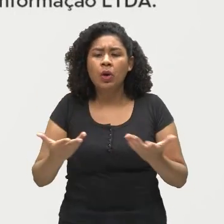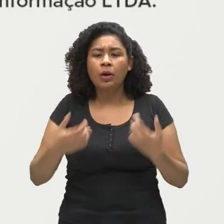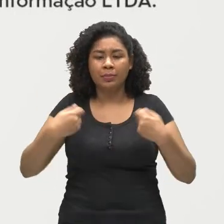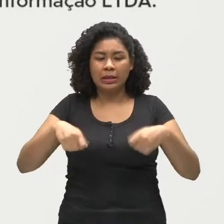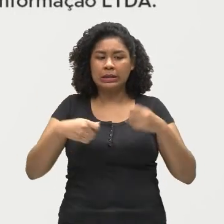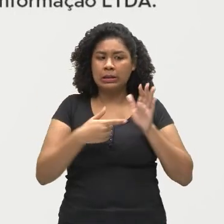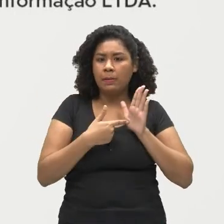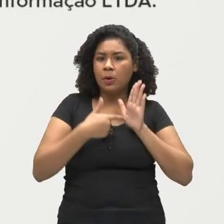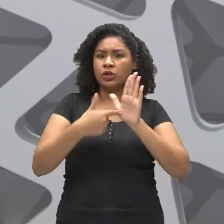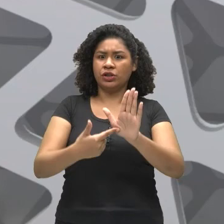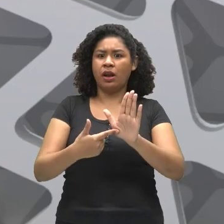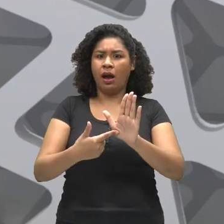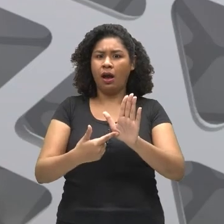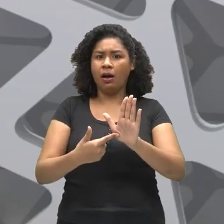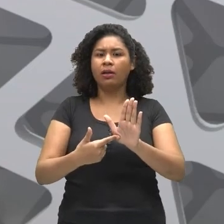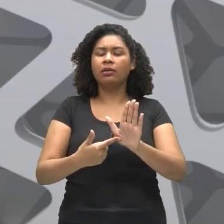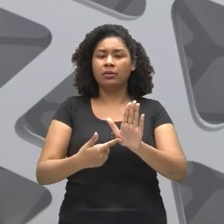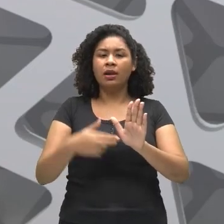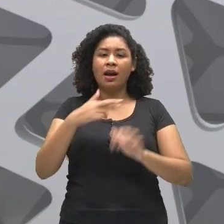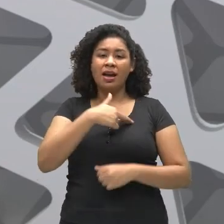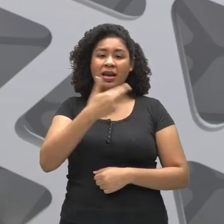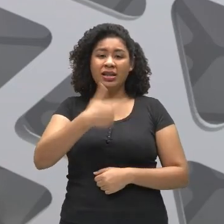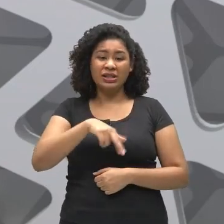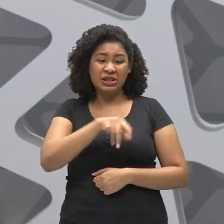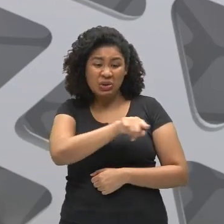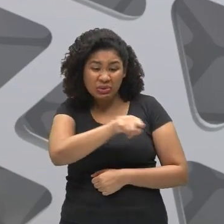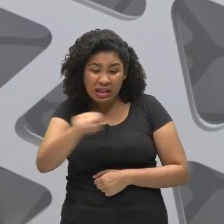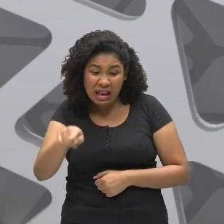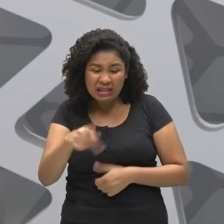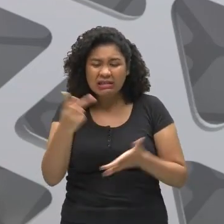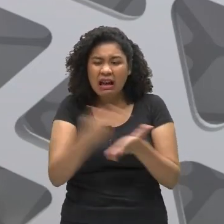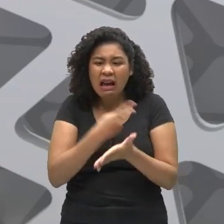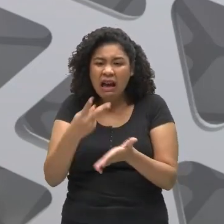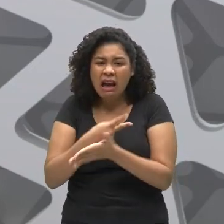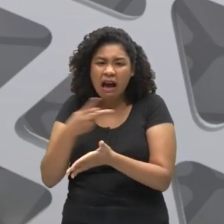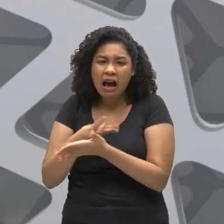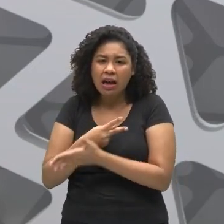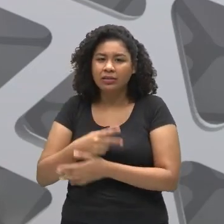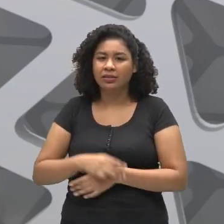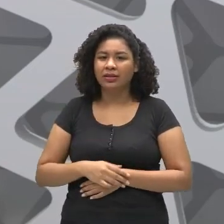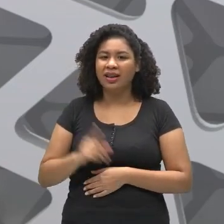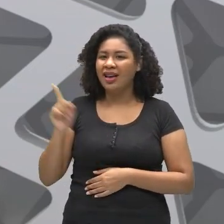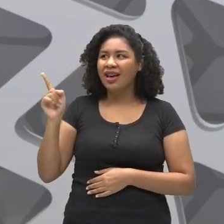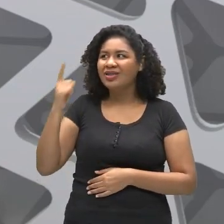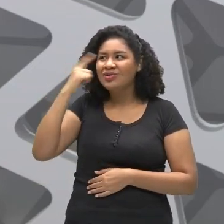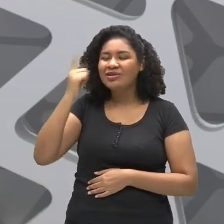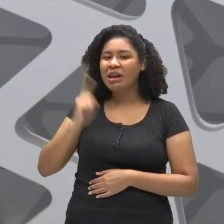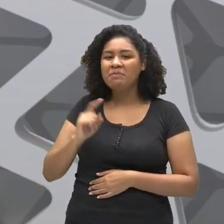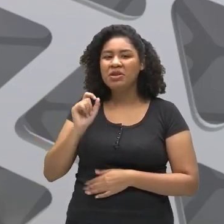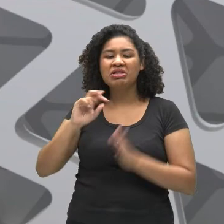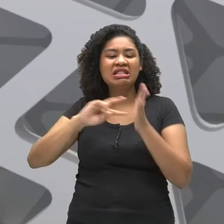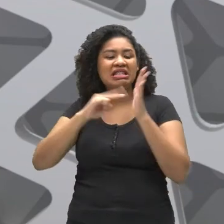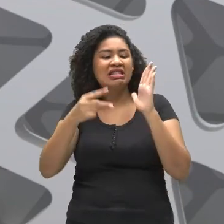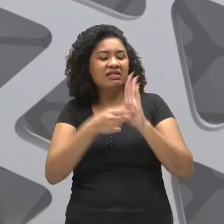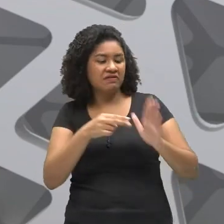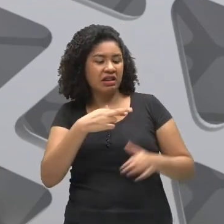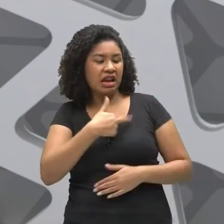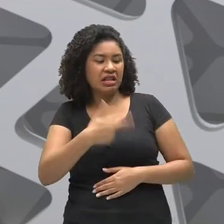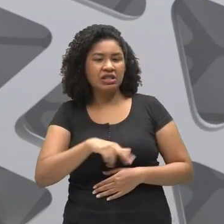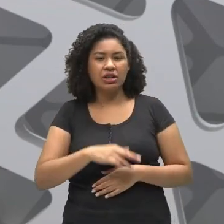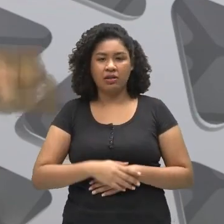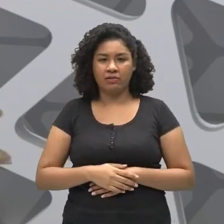mostrar a esses indígenas que a religião deles é errada. Gente, eles não tinham nem ideia do que era religião. Para eles ali era